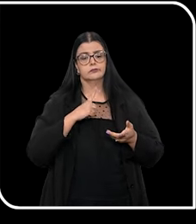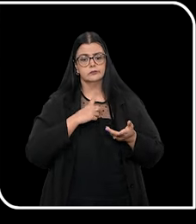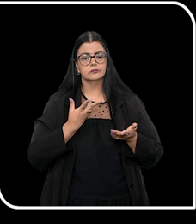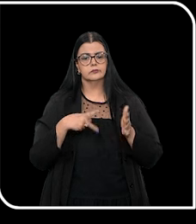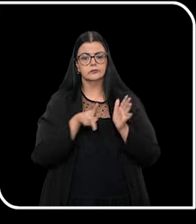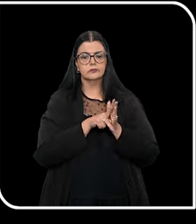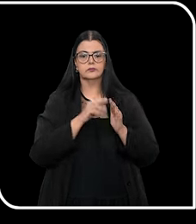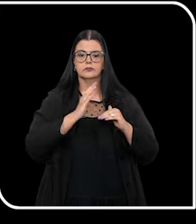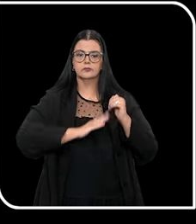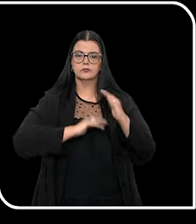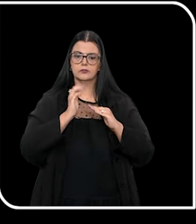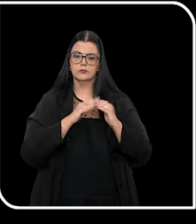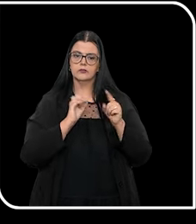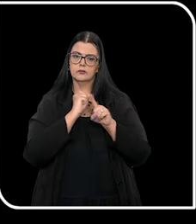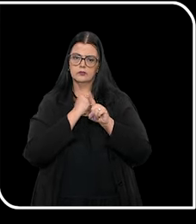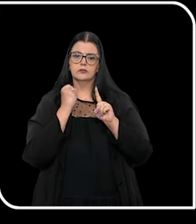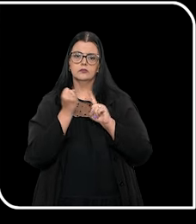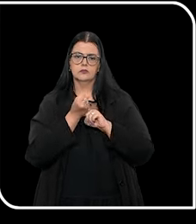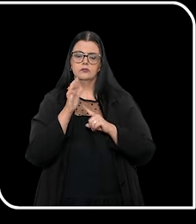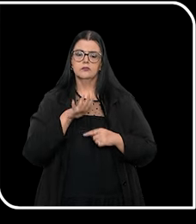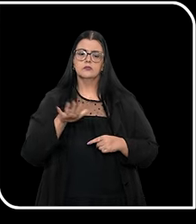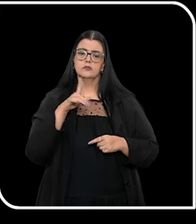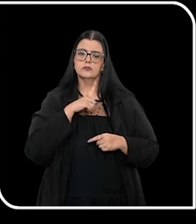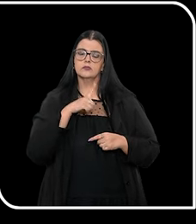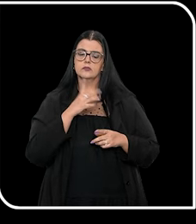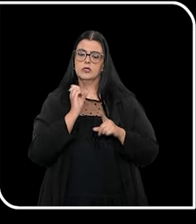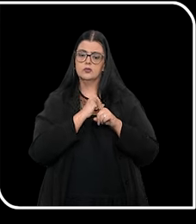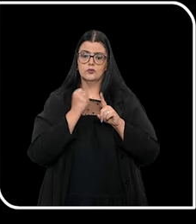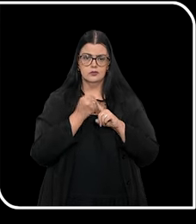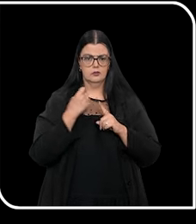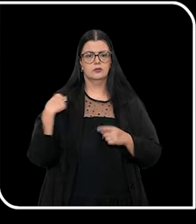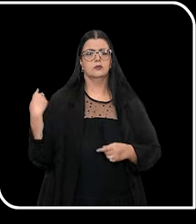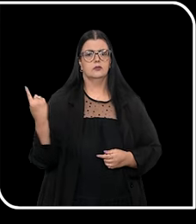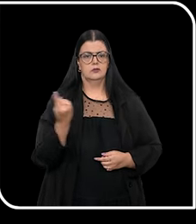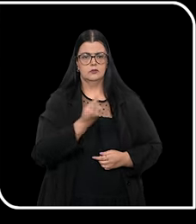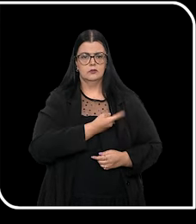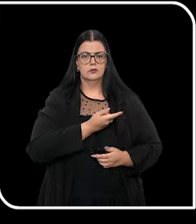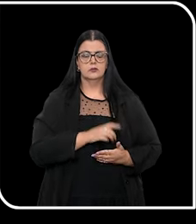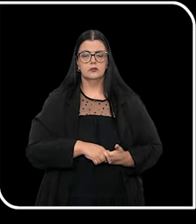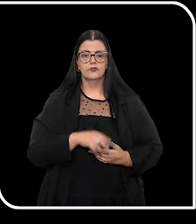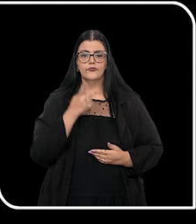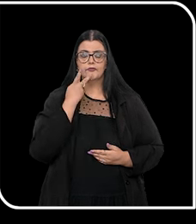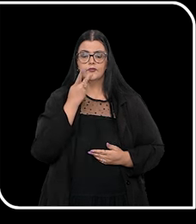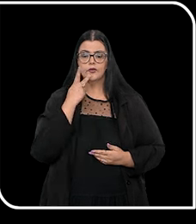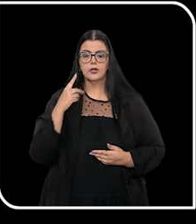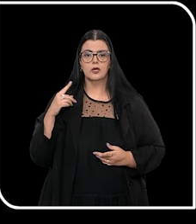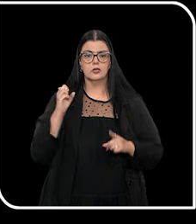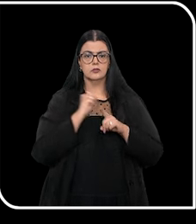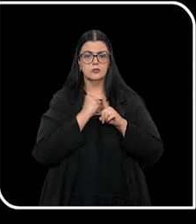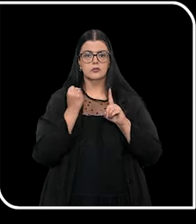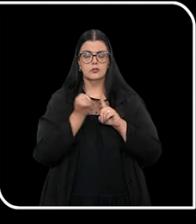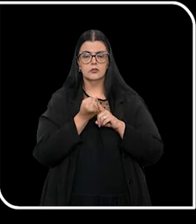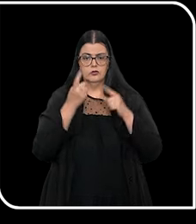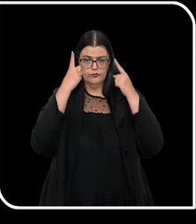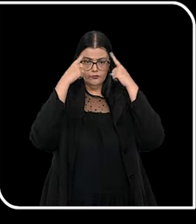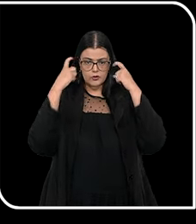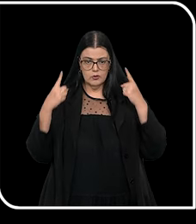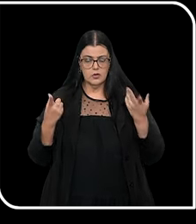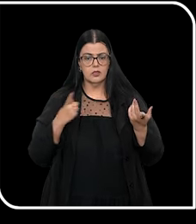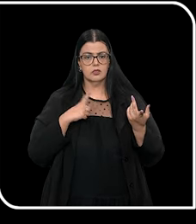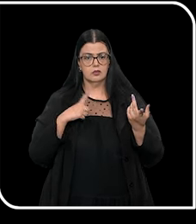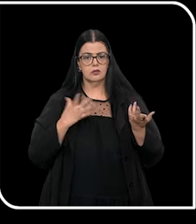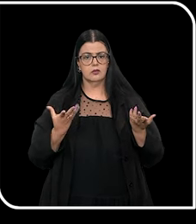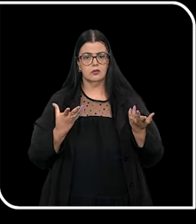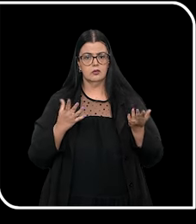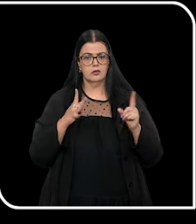é um papel nosso enquanto sociedade porque a sociedade somos nós se a gente diz que a sociedade é violenta que a sociedade